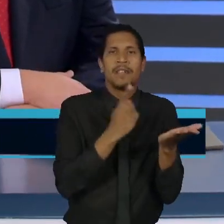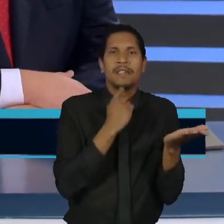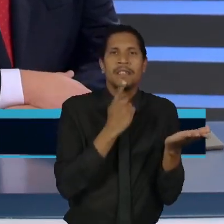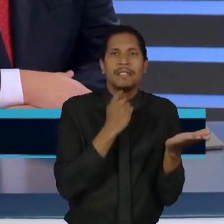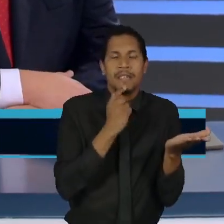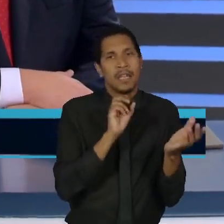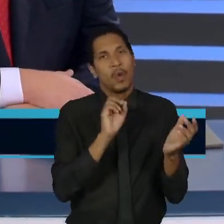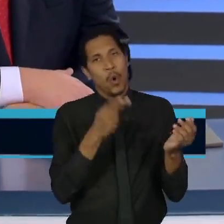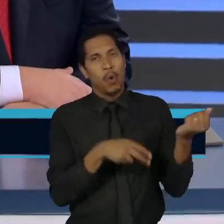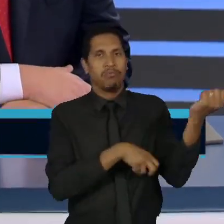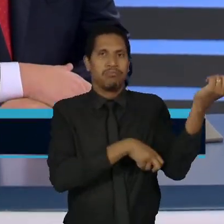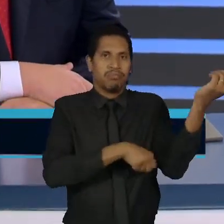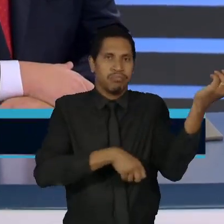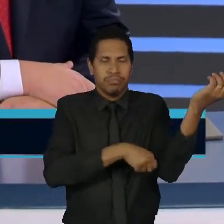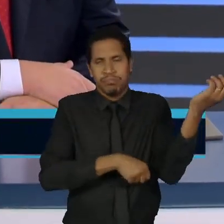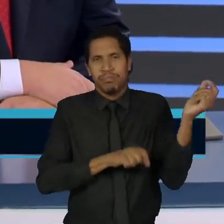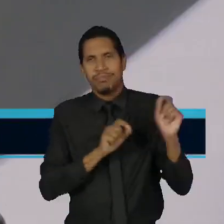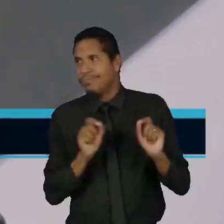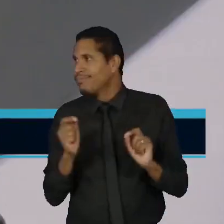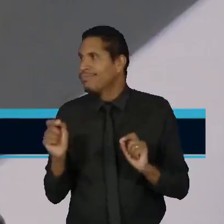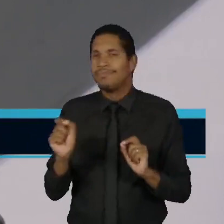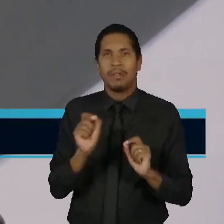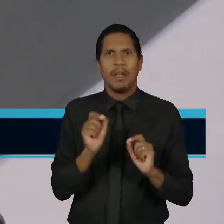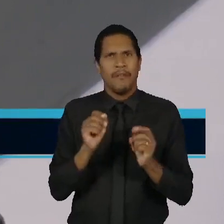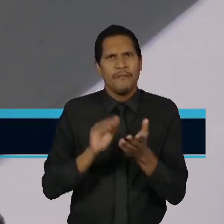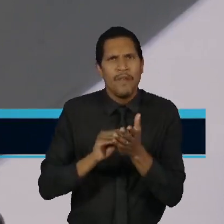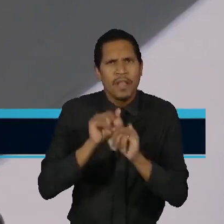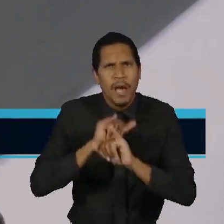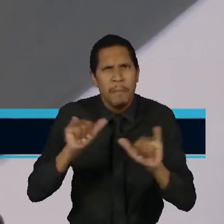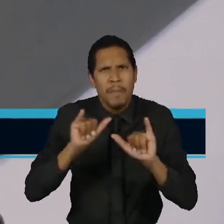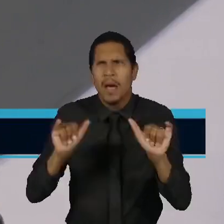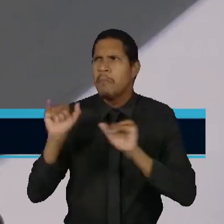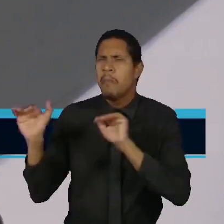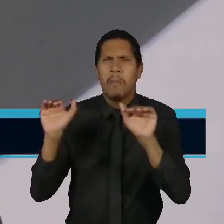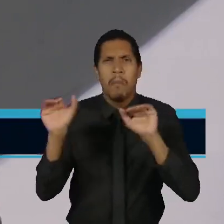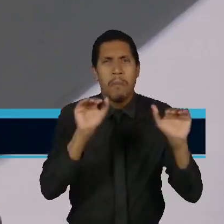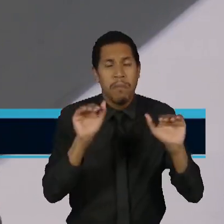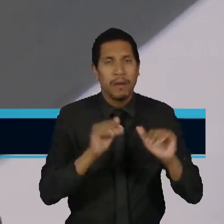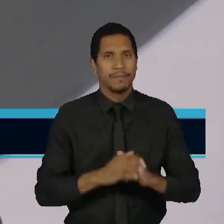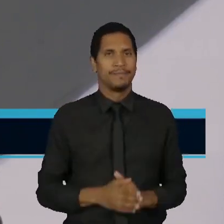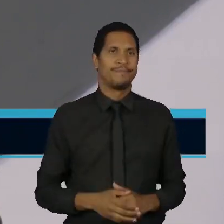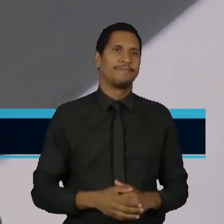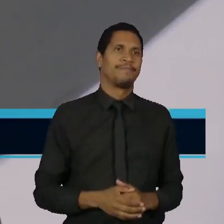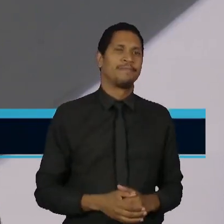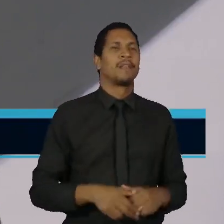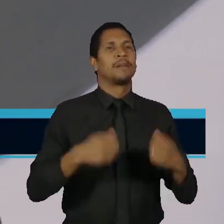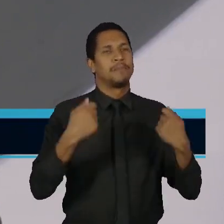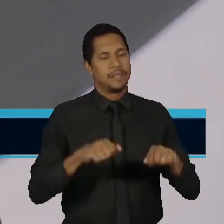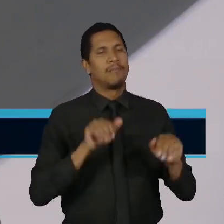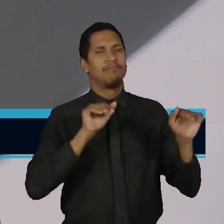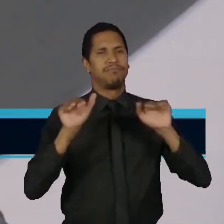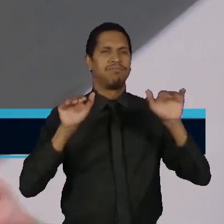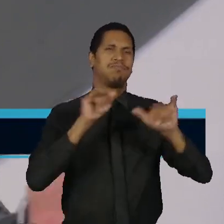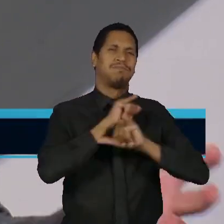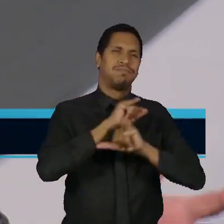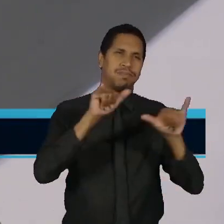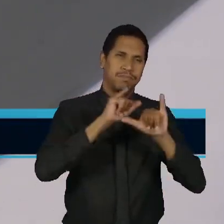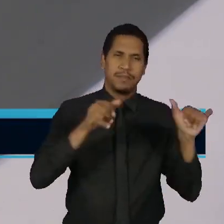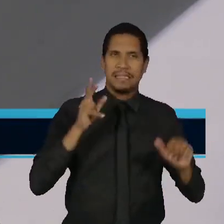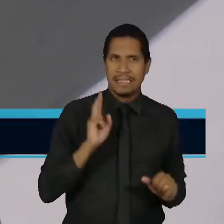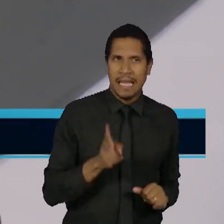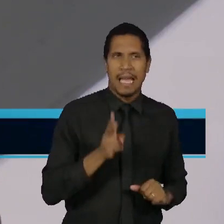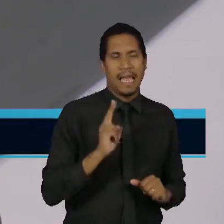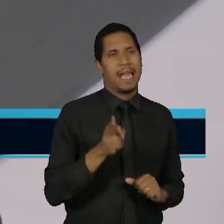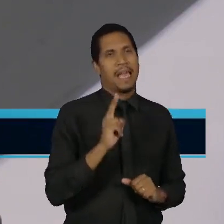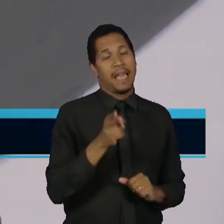campanha constante para isso? Não, com certeza nós temos que ter uma campanha constante. A doação de sangue, ela não é